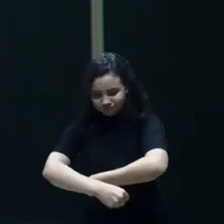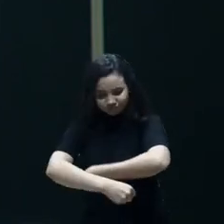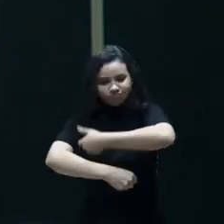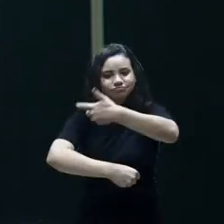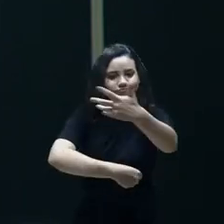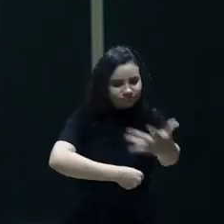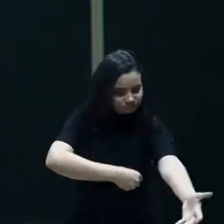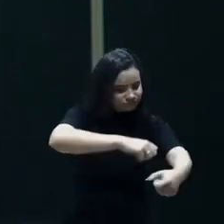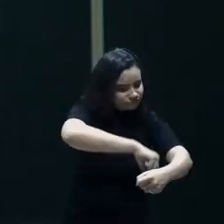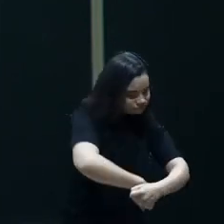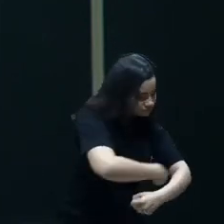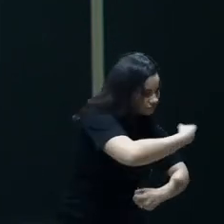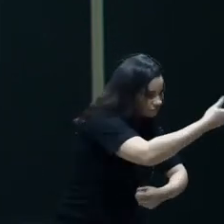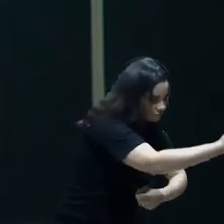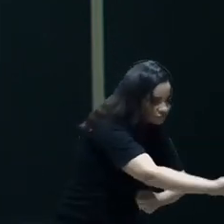Na vida